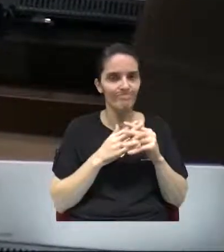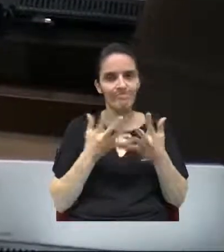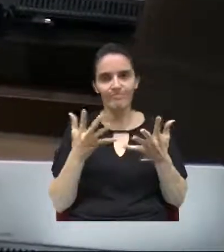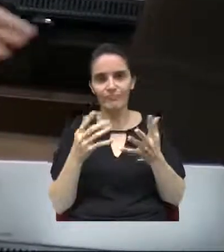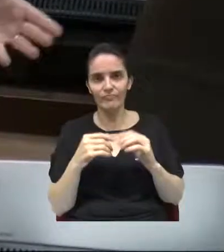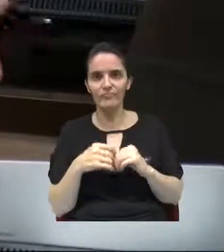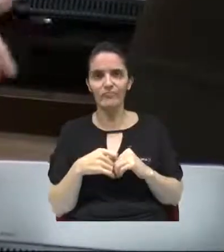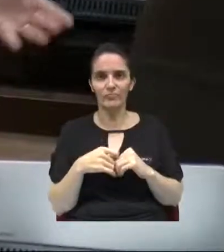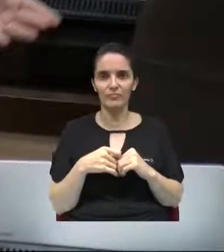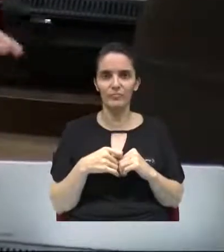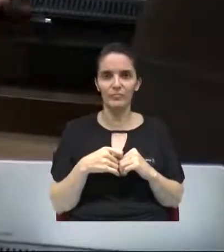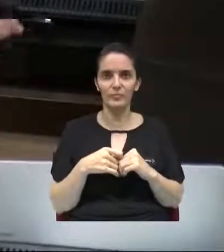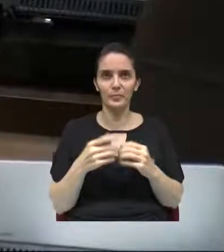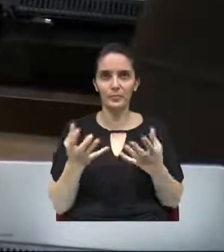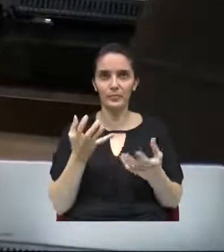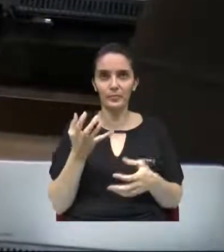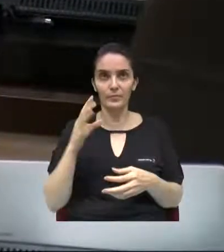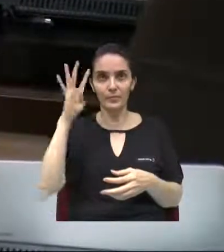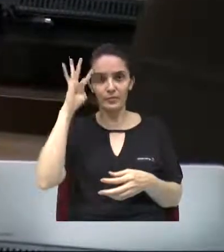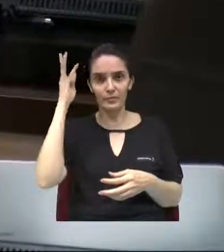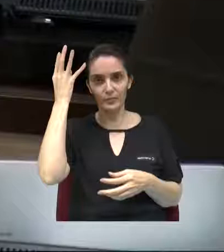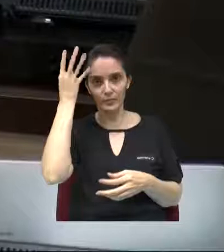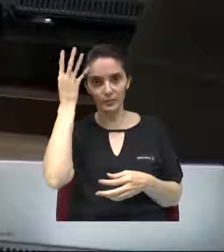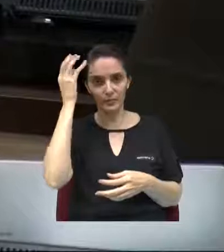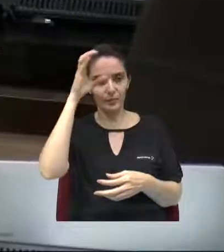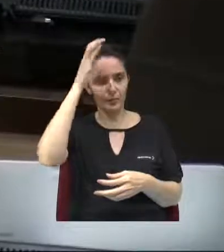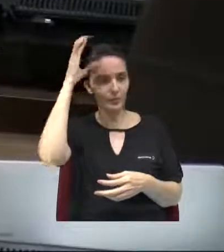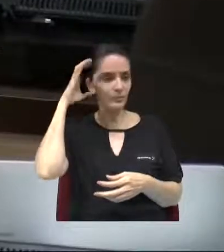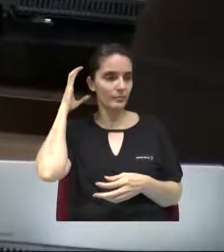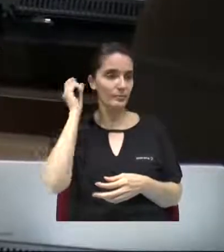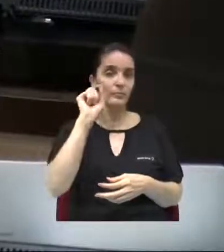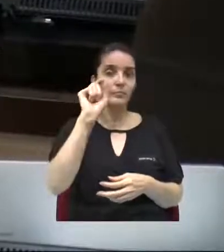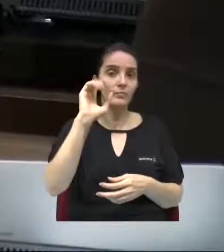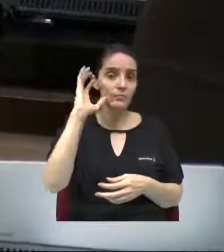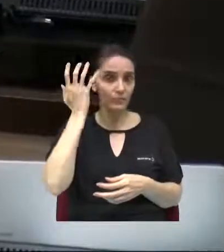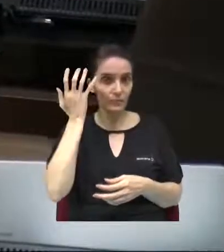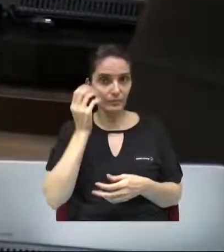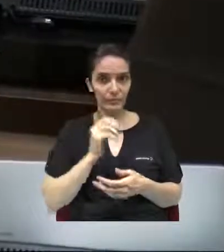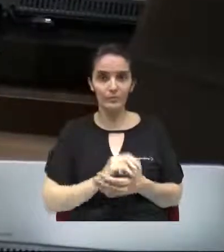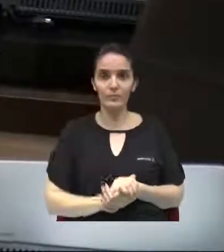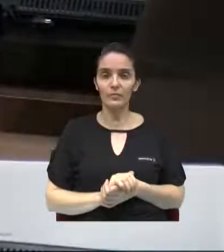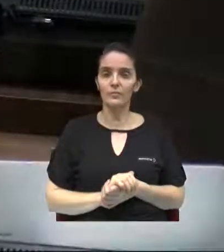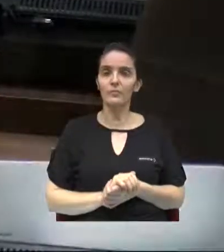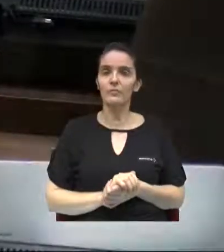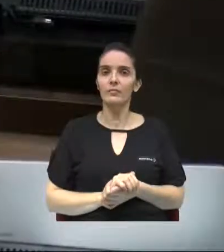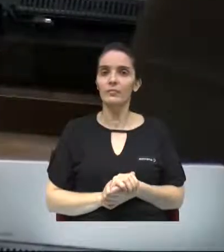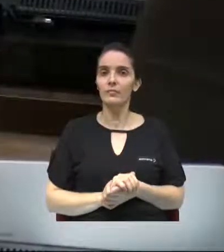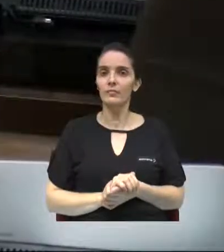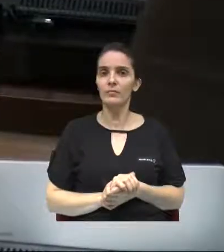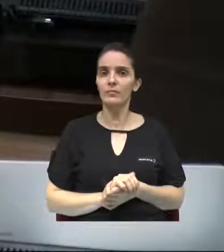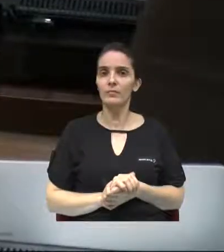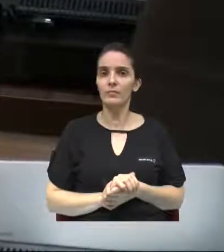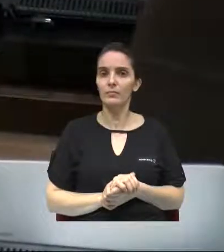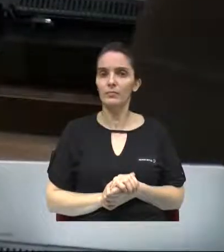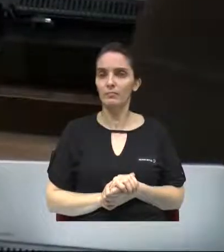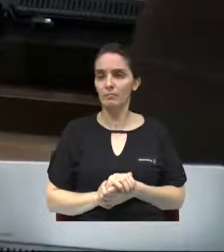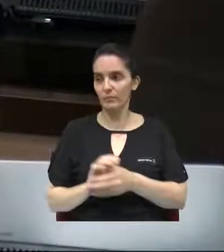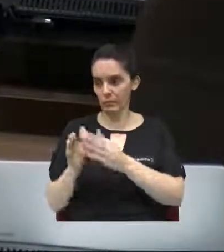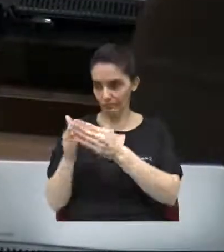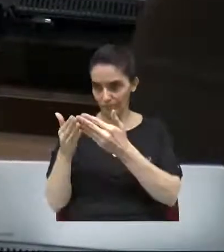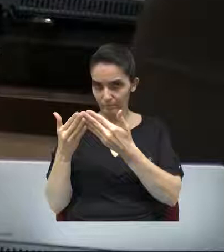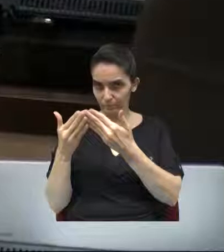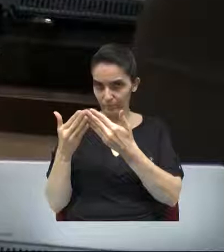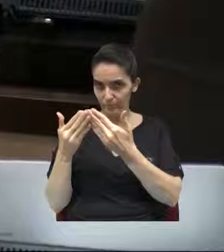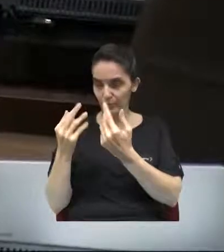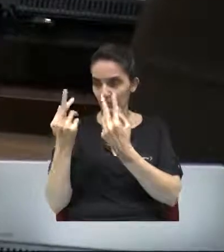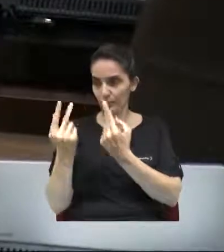tentando resolver para mim aquilo que estava acontecendo. Vereador, gostaria de reiterar as palavras da vereadora